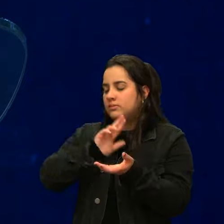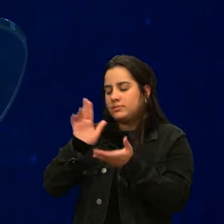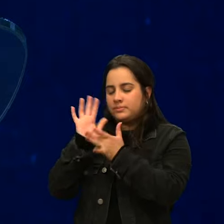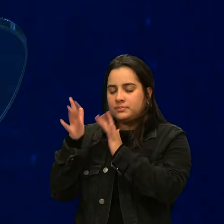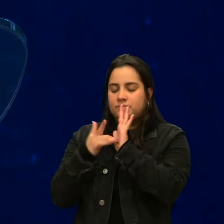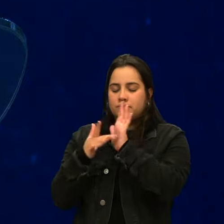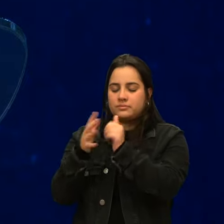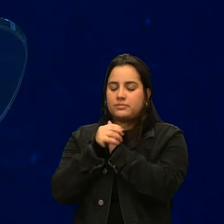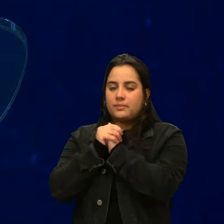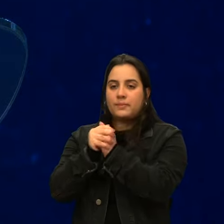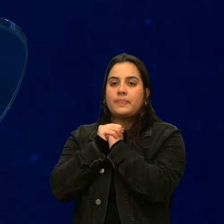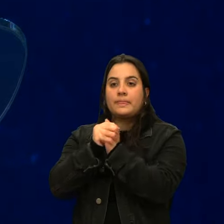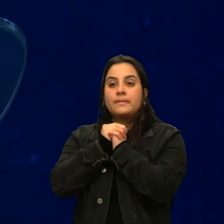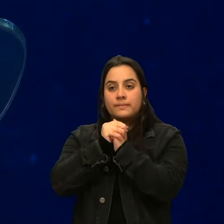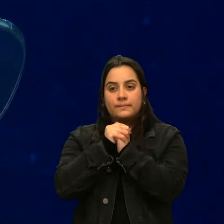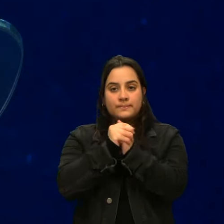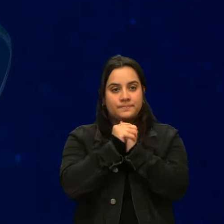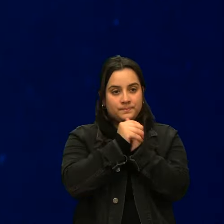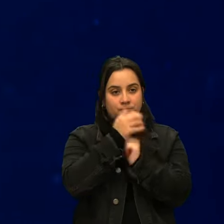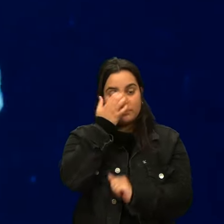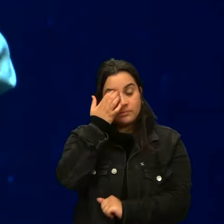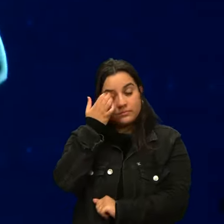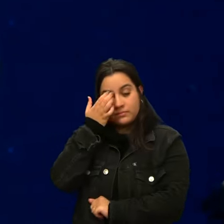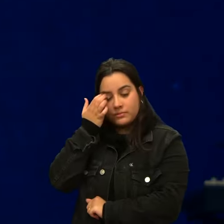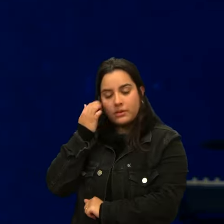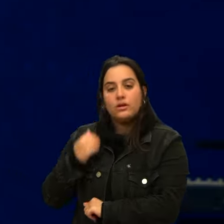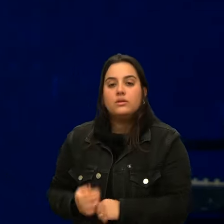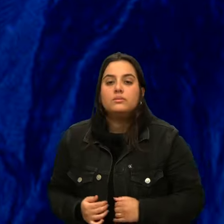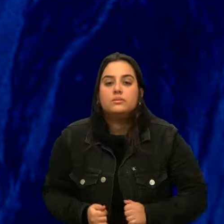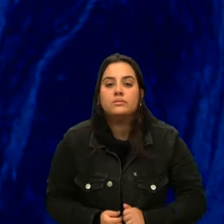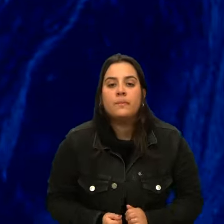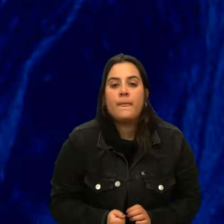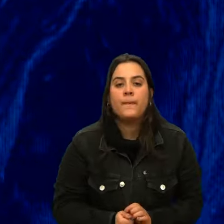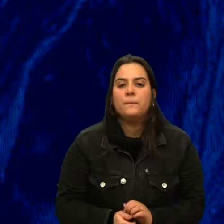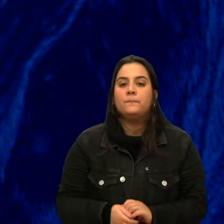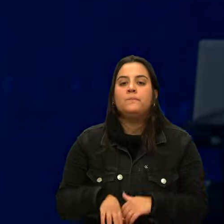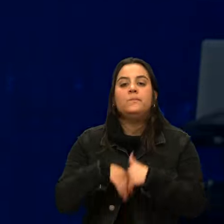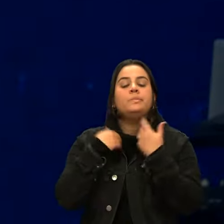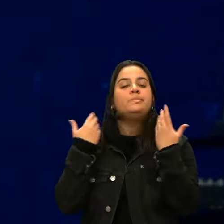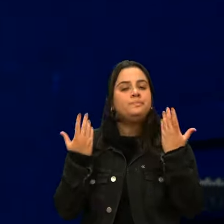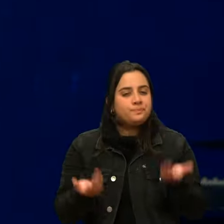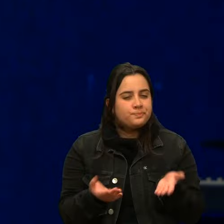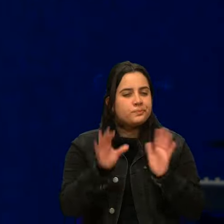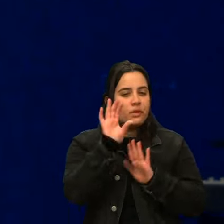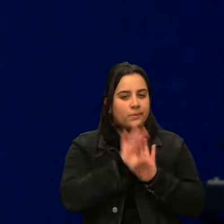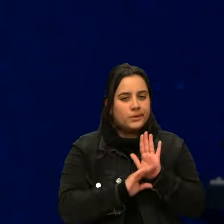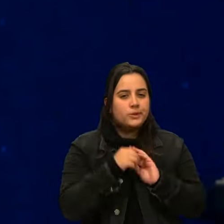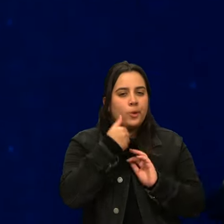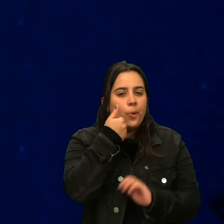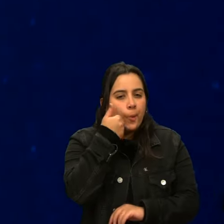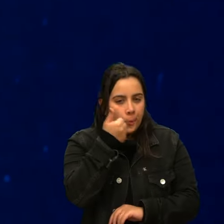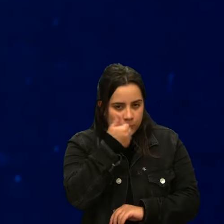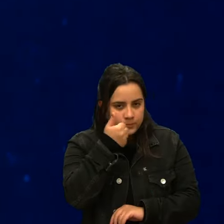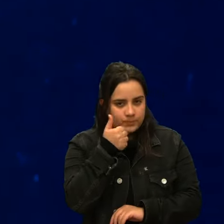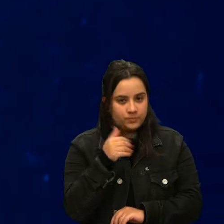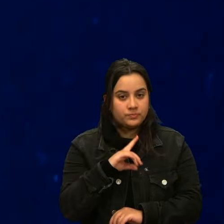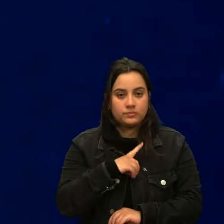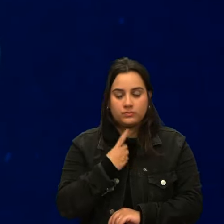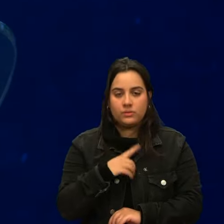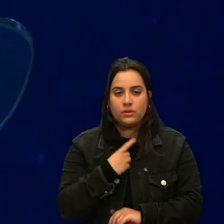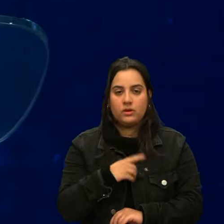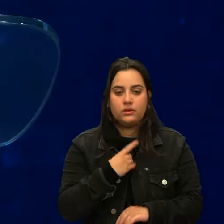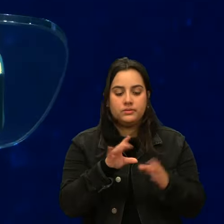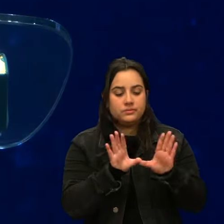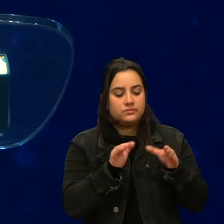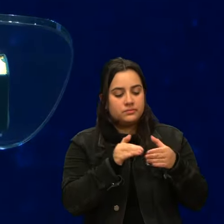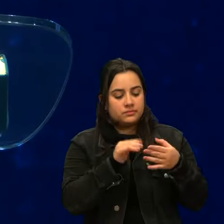Jesus. Amém. Então, gente, aqui nesse capítulo 1 de Daniel, esse grupo de jovens, né, esse grupo